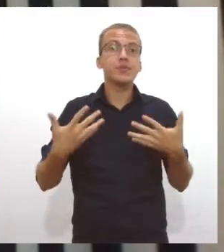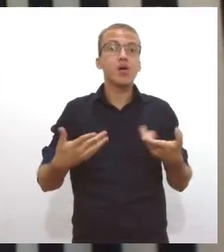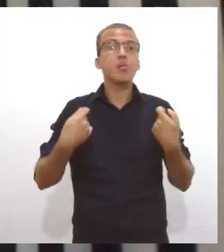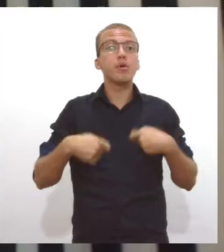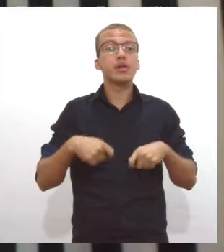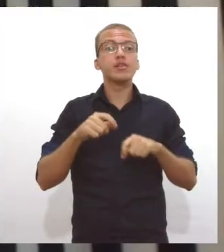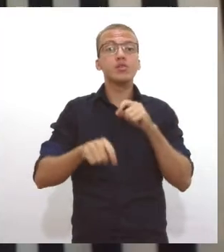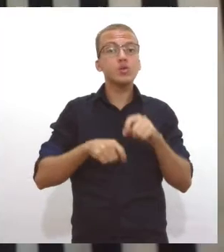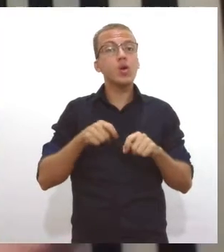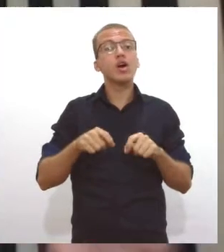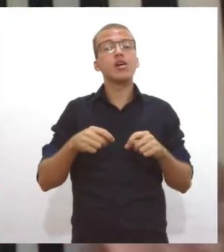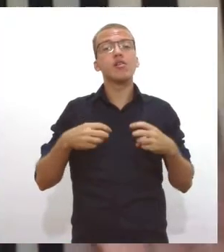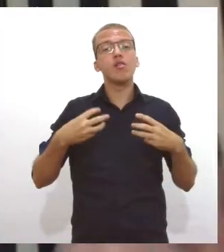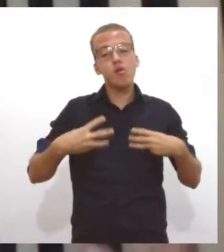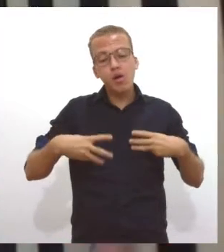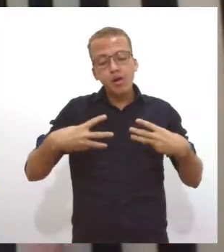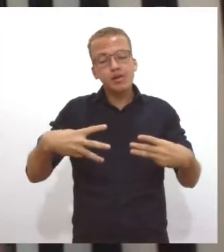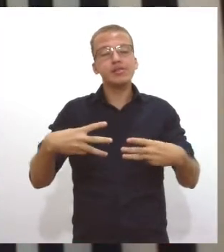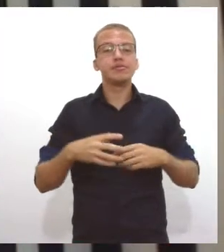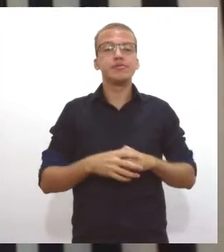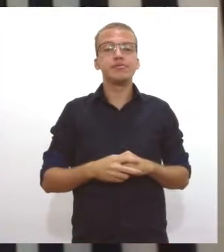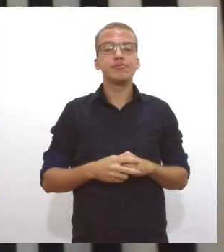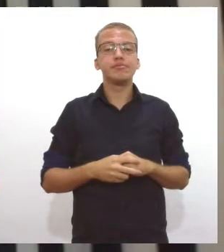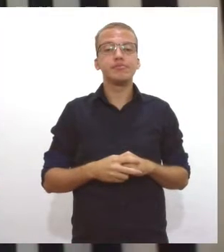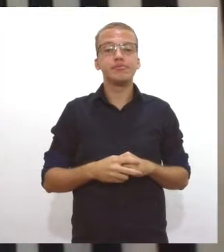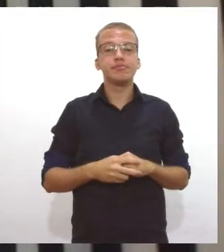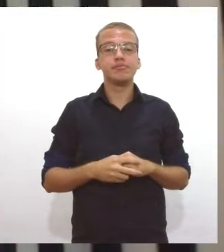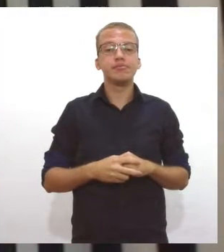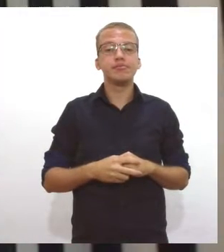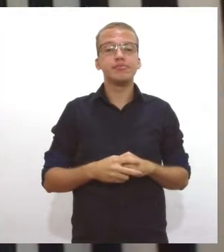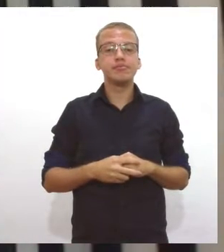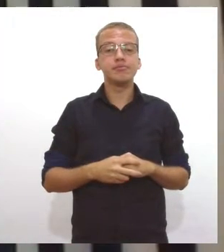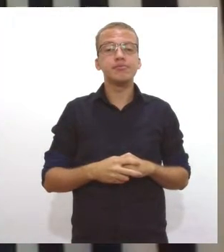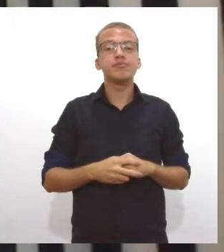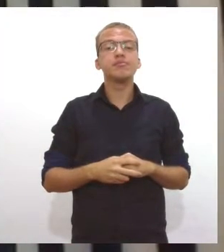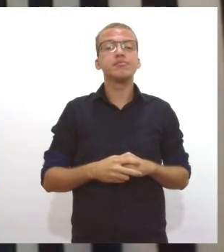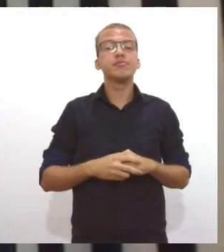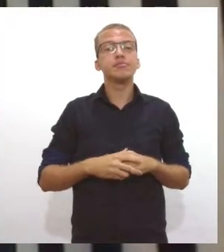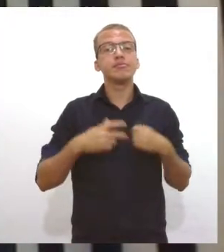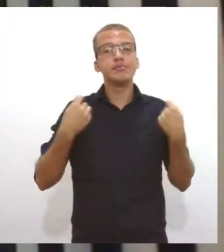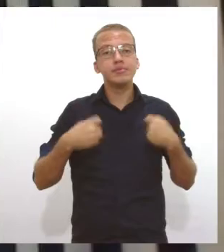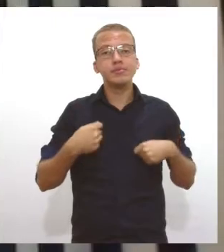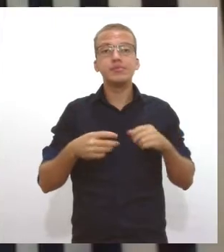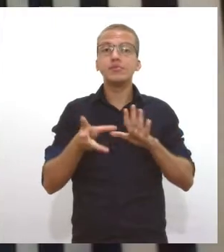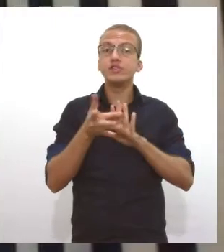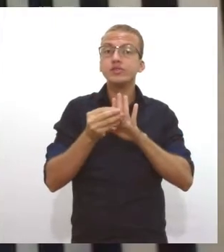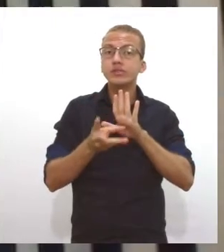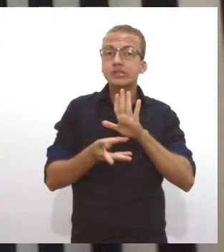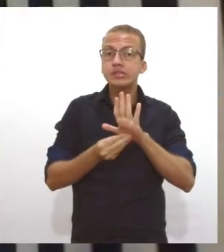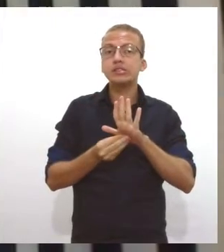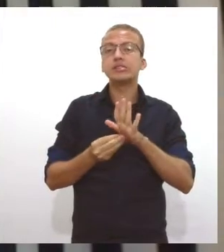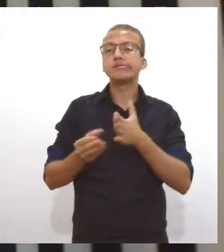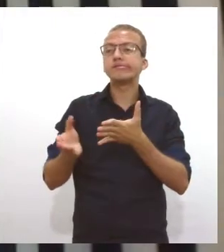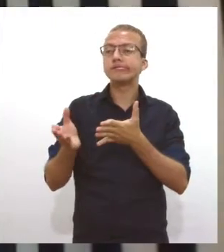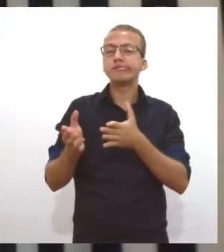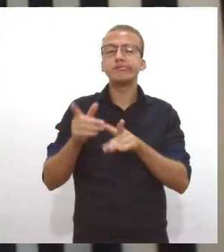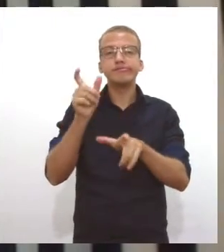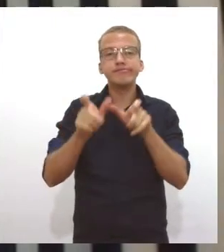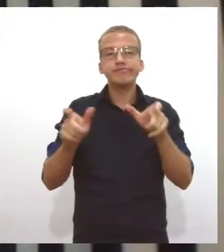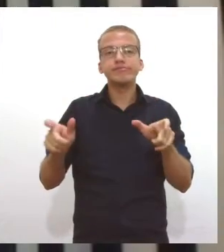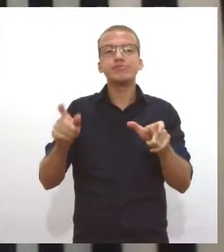que o próprio Ministério tenha esse esse dado esse quadro das grávidas no Brasil para que preparem